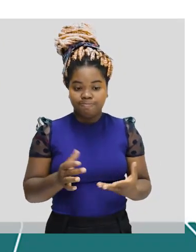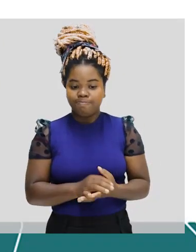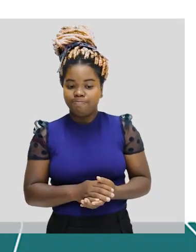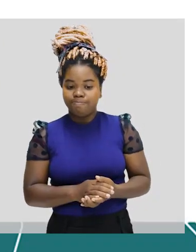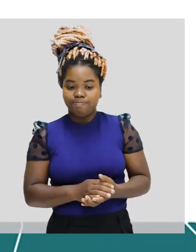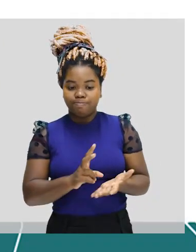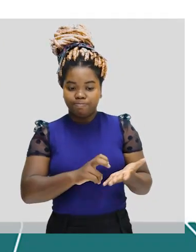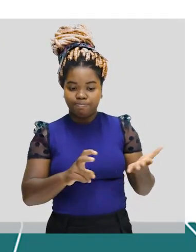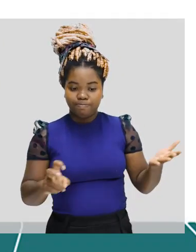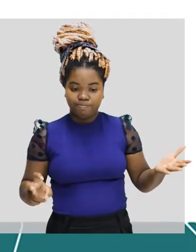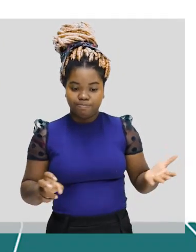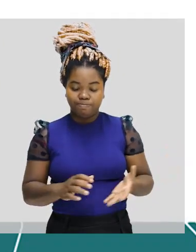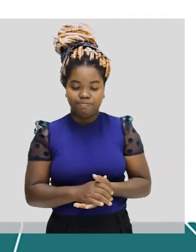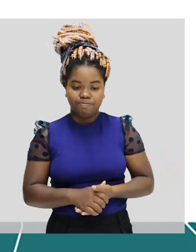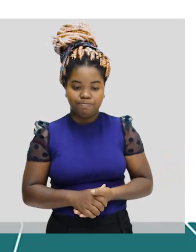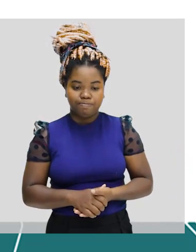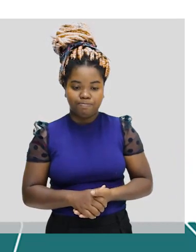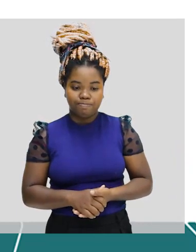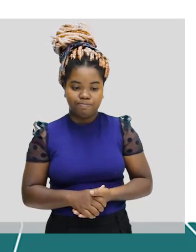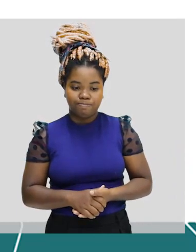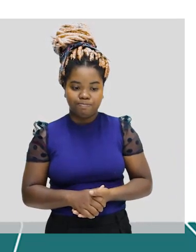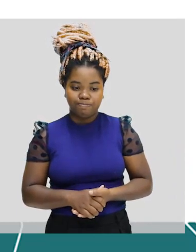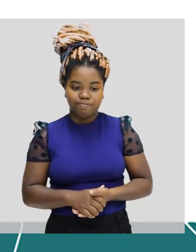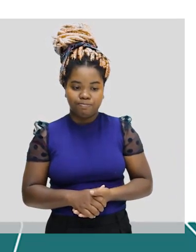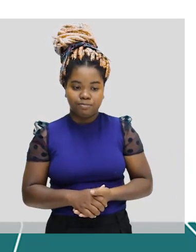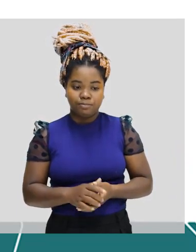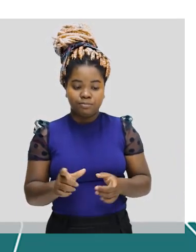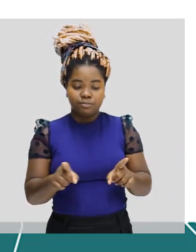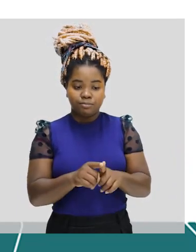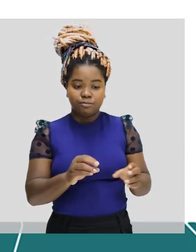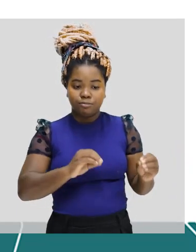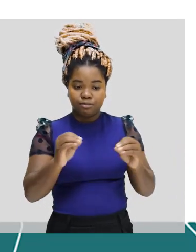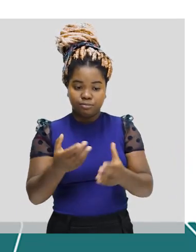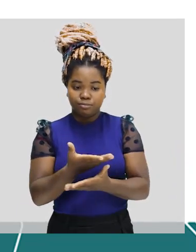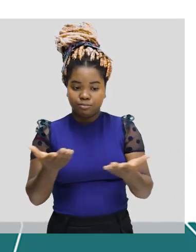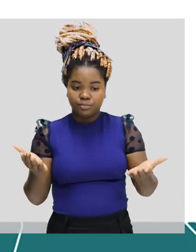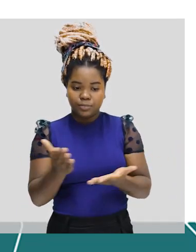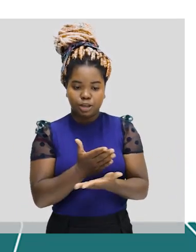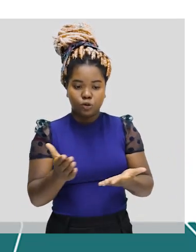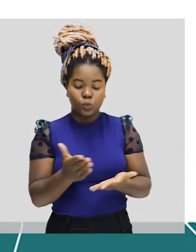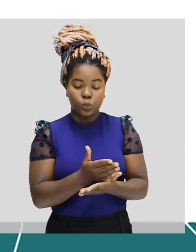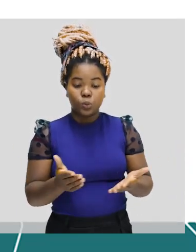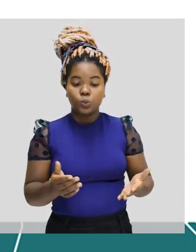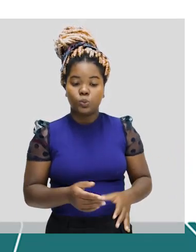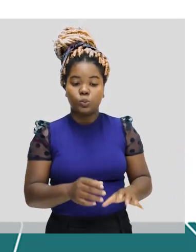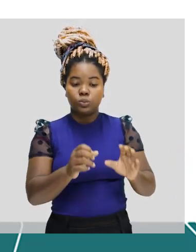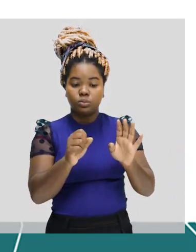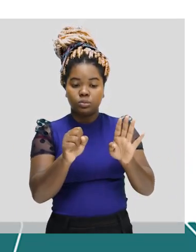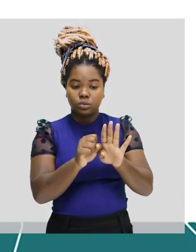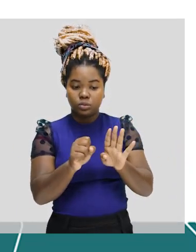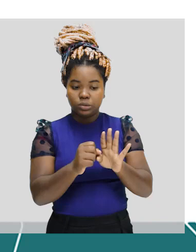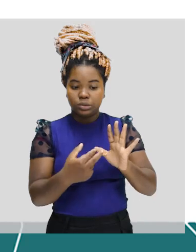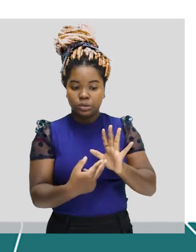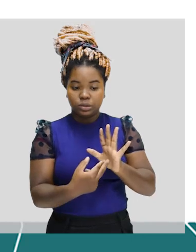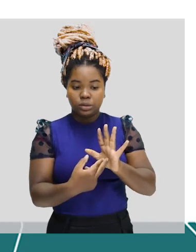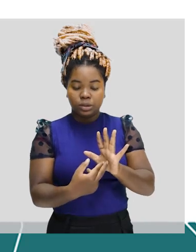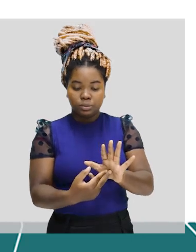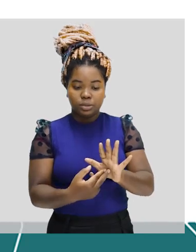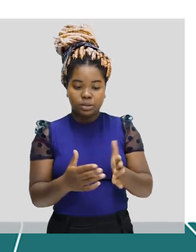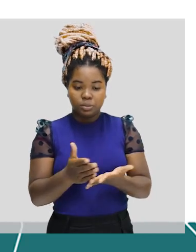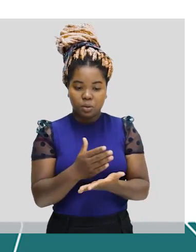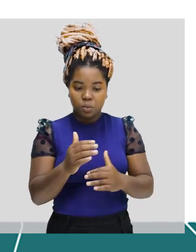esses vocabulários e essas expressões. E aqui eu trago para vocês alguns substantivos que representam algumas